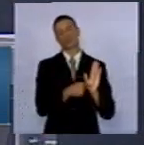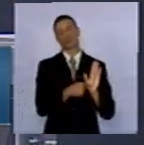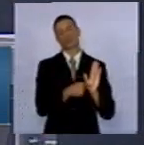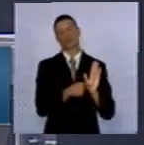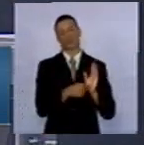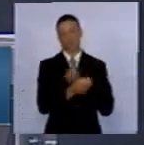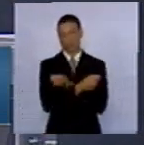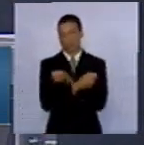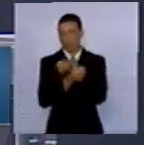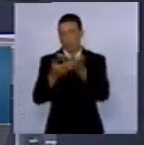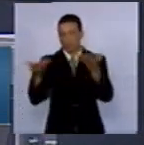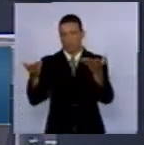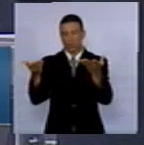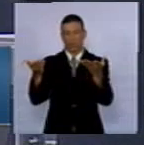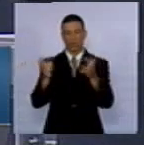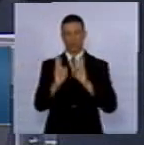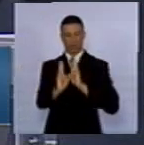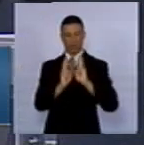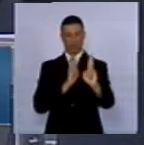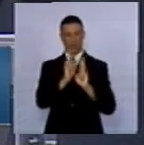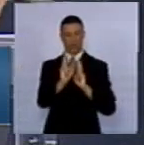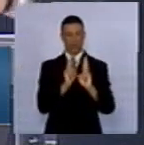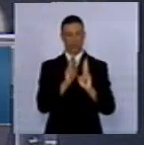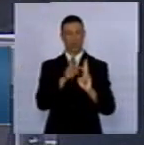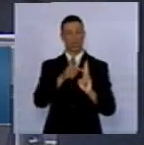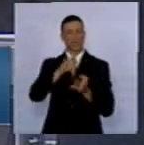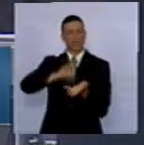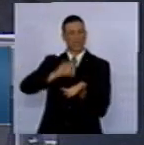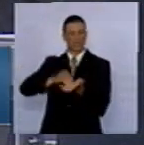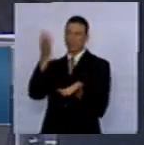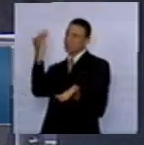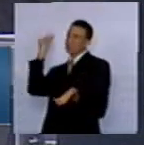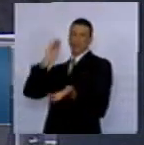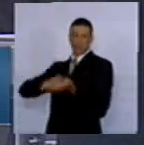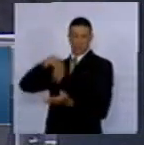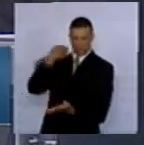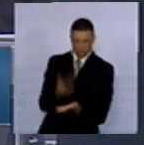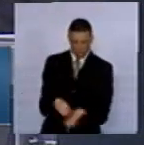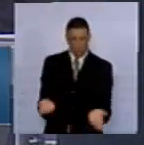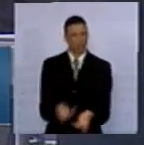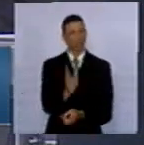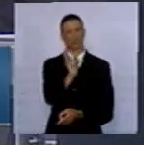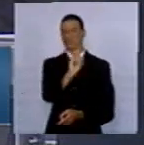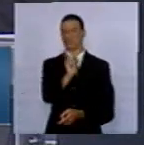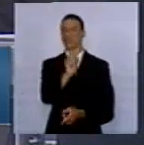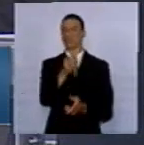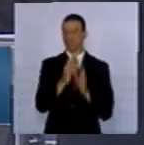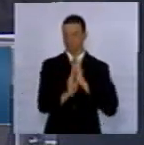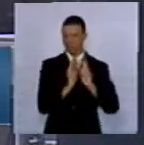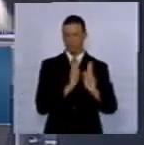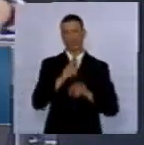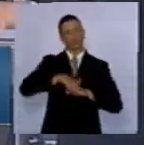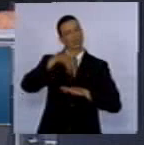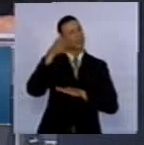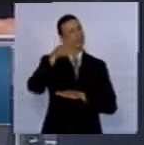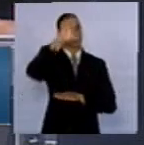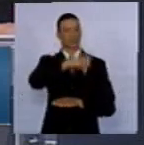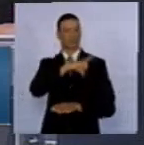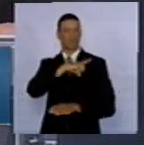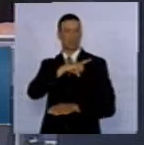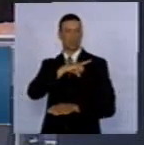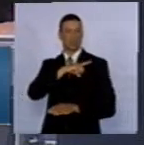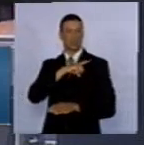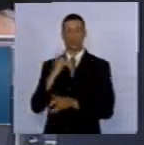para distribuir frequência que não são mais escassas mas para exatamente permitir que outras